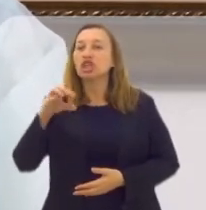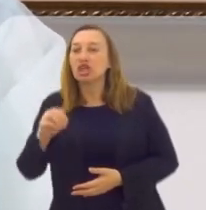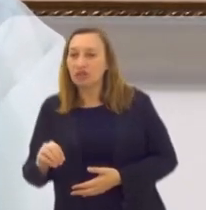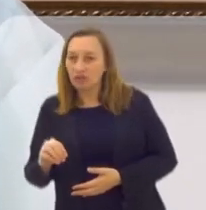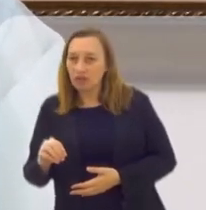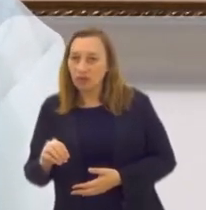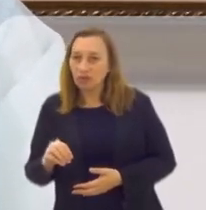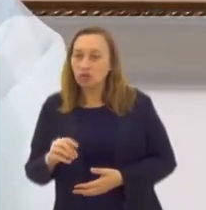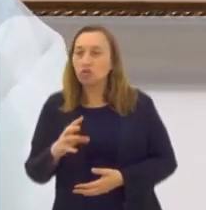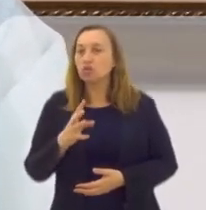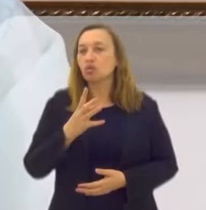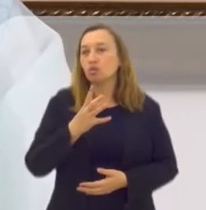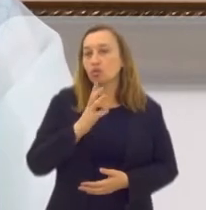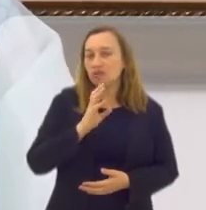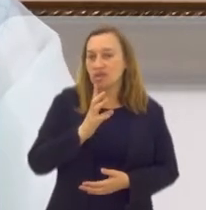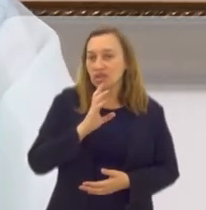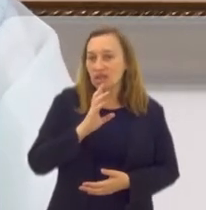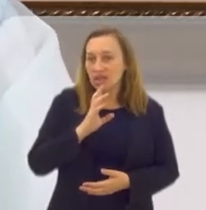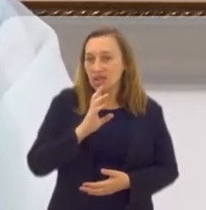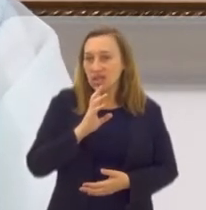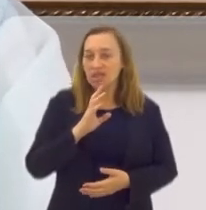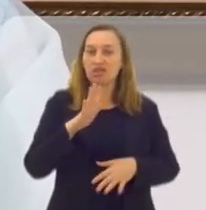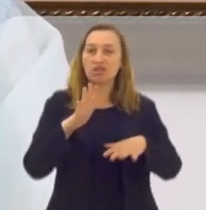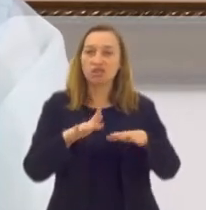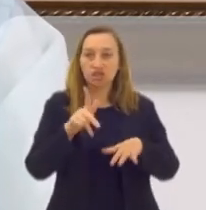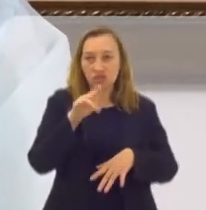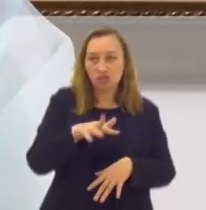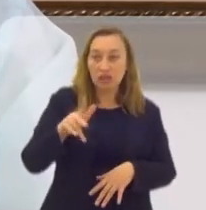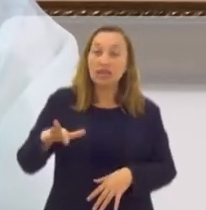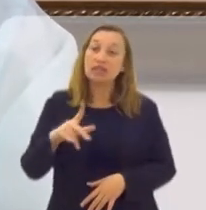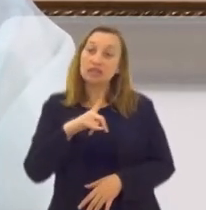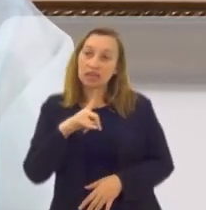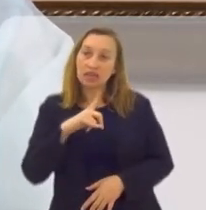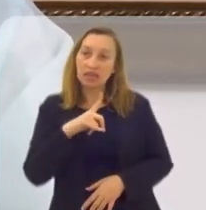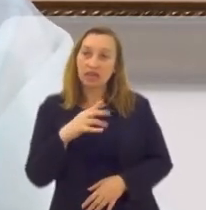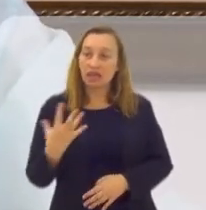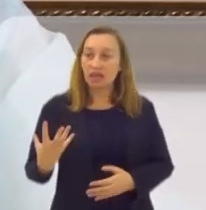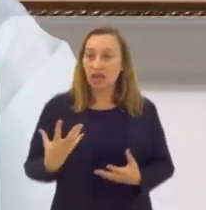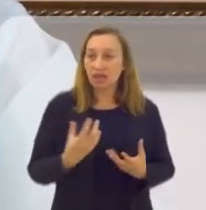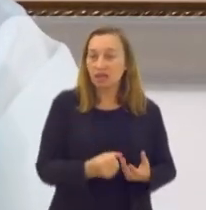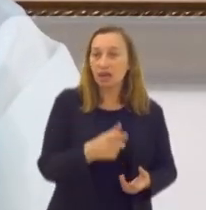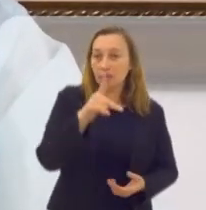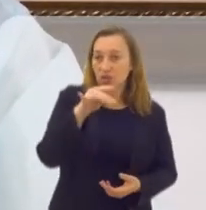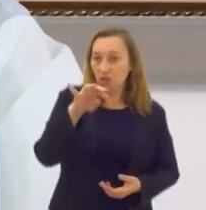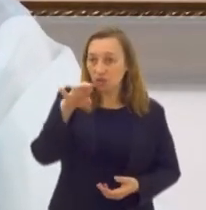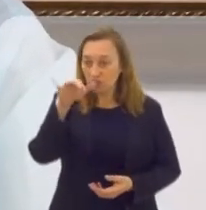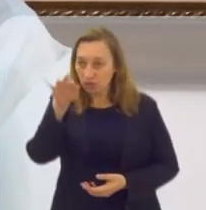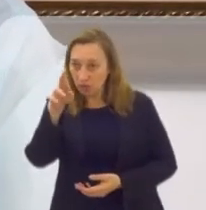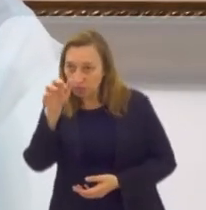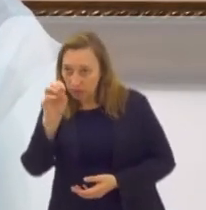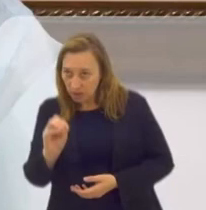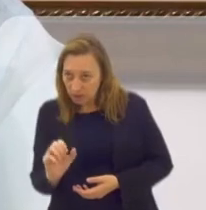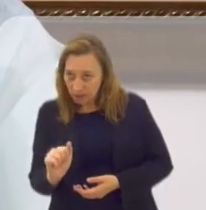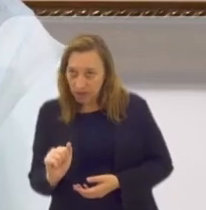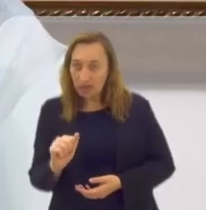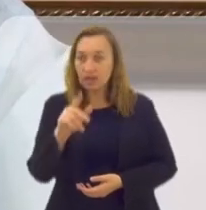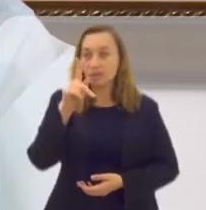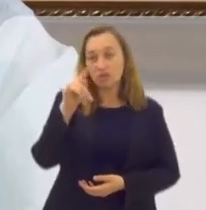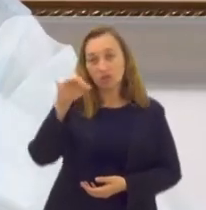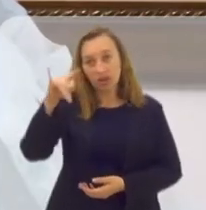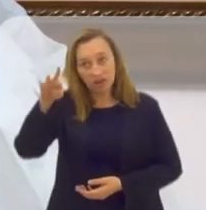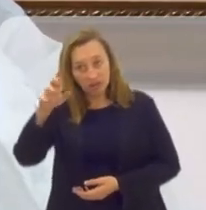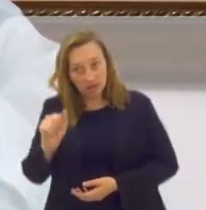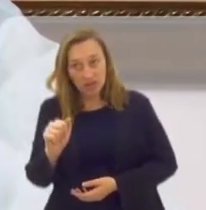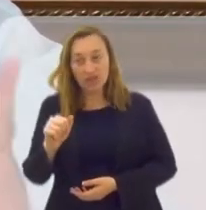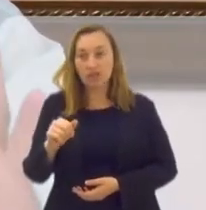de consciência sobre o fenômeno diferente. Então, tem médiuns que recebem a psicofonia ou a psicografia